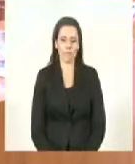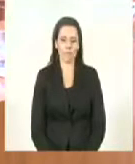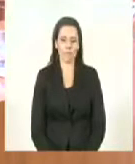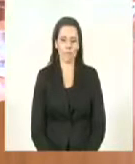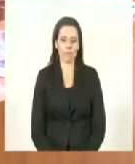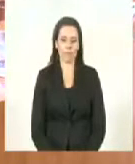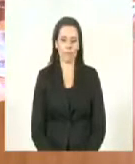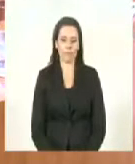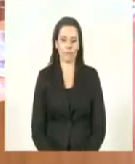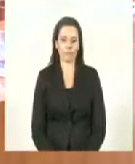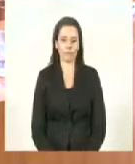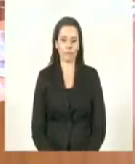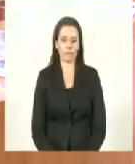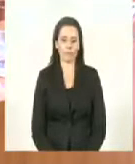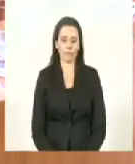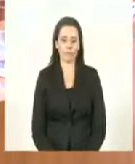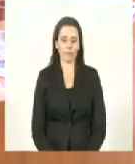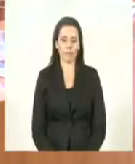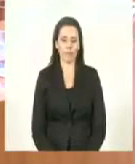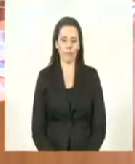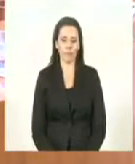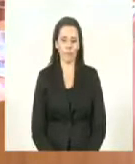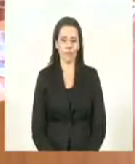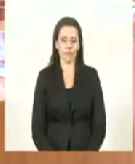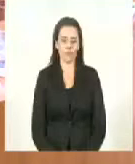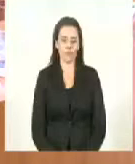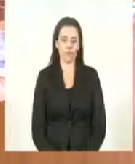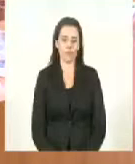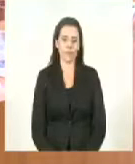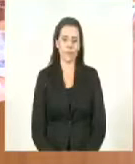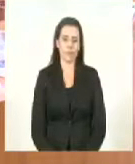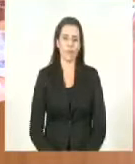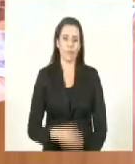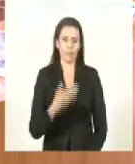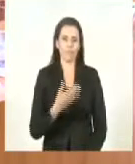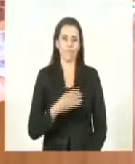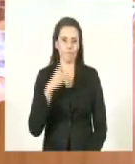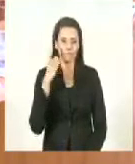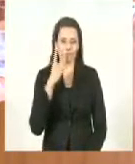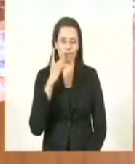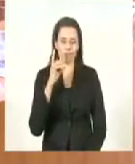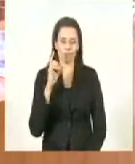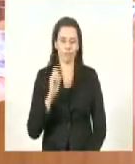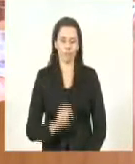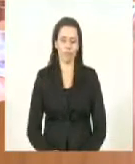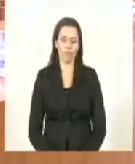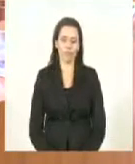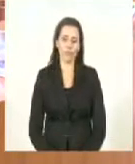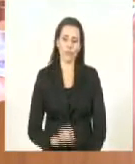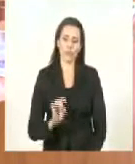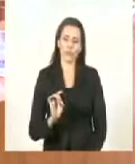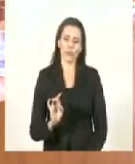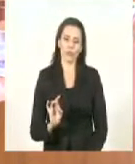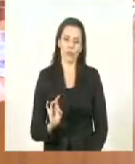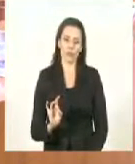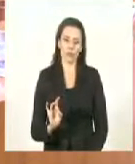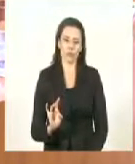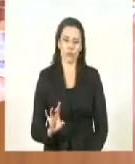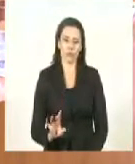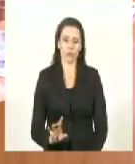Então, deputado, só reiterando aqui. Eu acho que o destaque maior que deveria ter sido disso... Só um minuto,